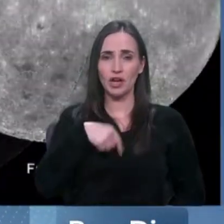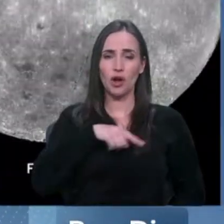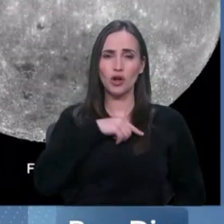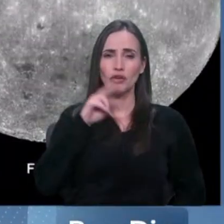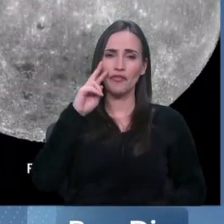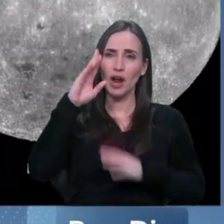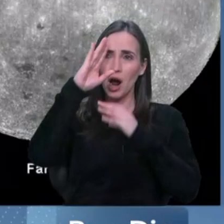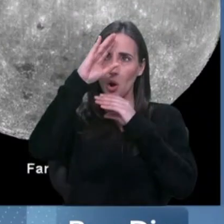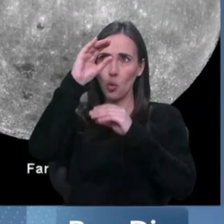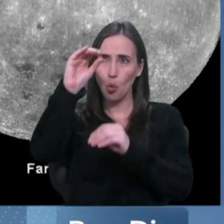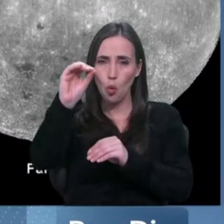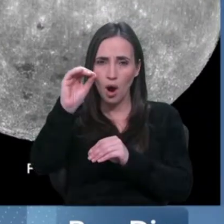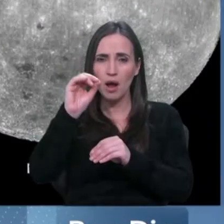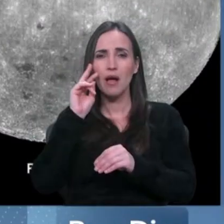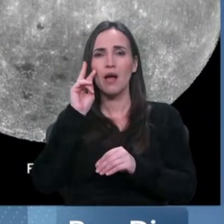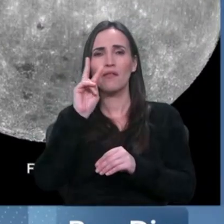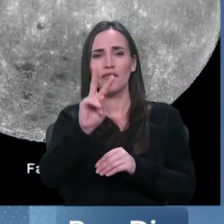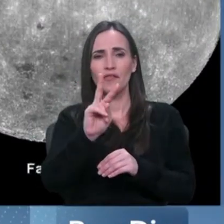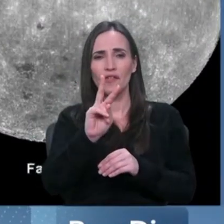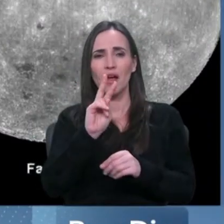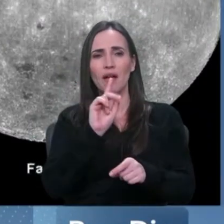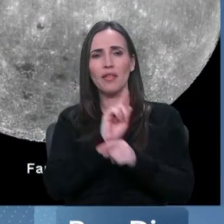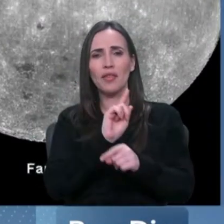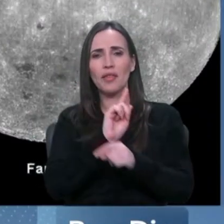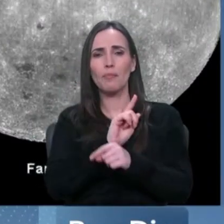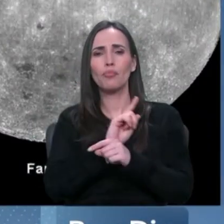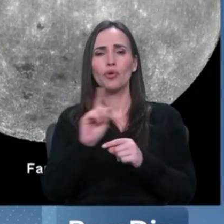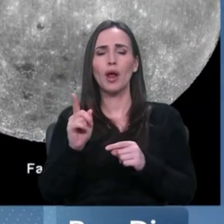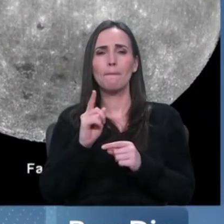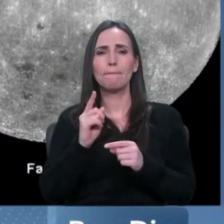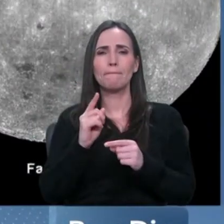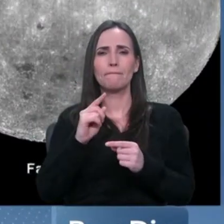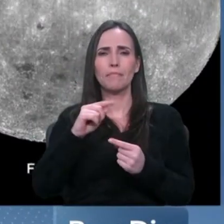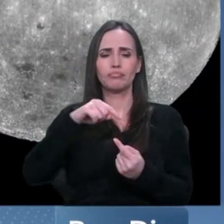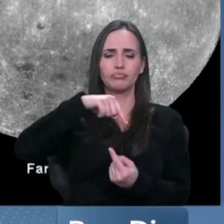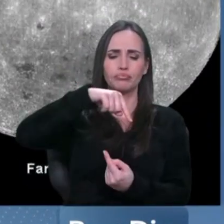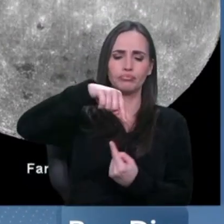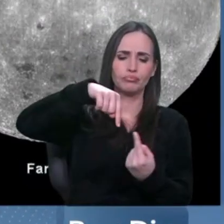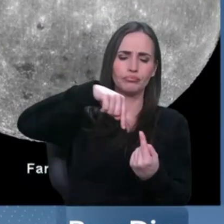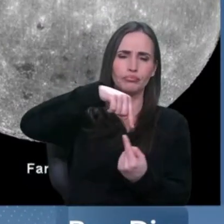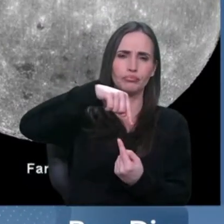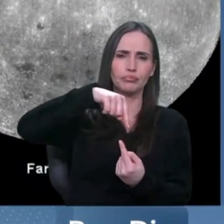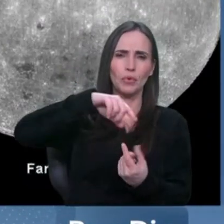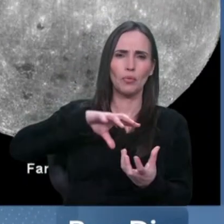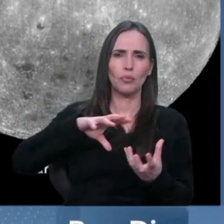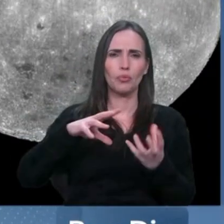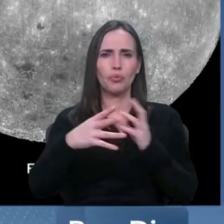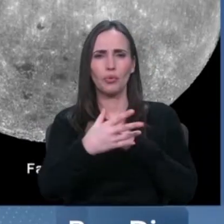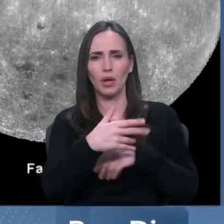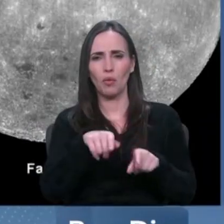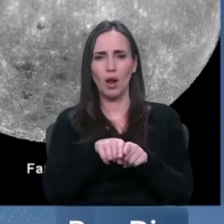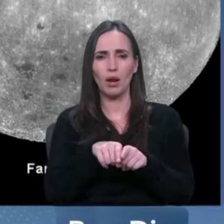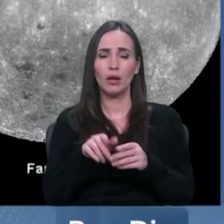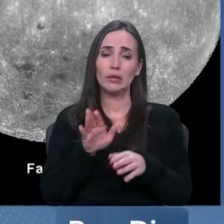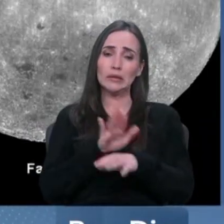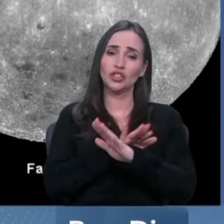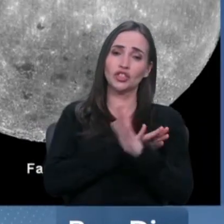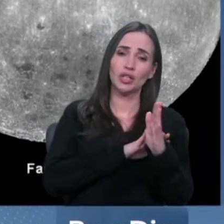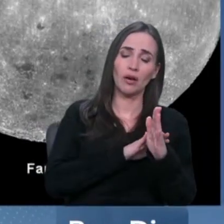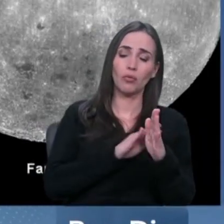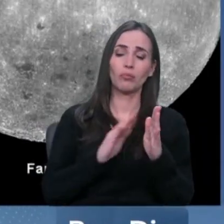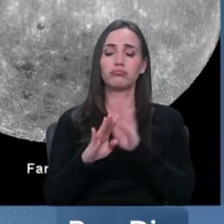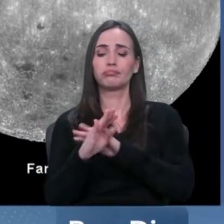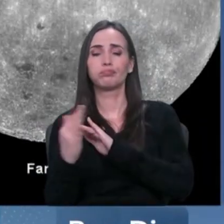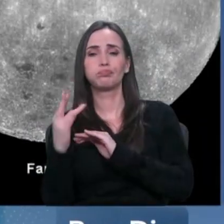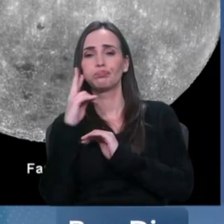mesma face da Lua, porque o período de rotação e translação é muito parecido da Lua. Mas repara, do lado esquerdo temos o lado que nós vemos, do outro lado, o lado que nós não vemos a